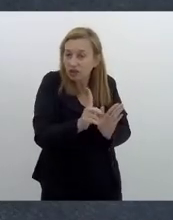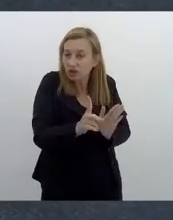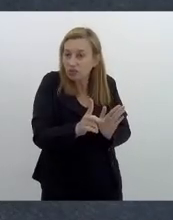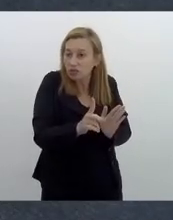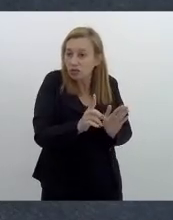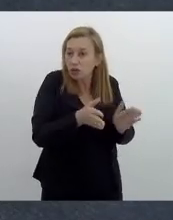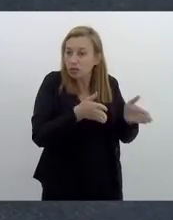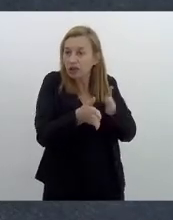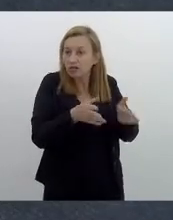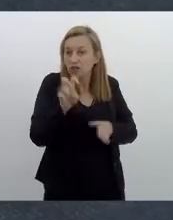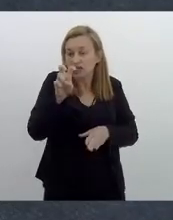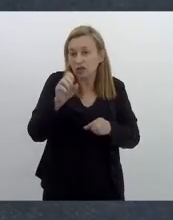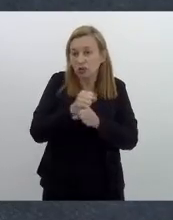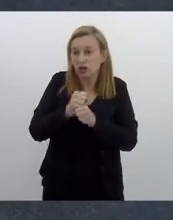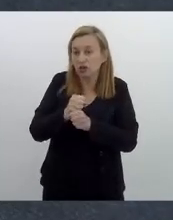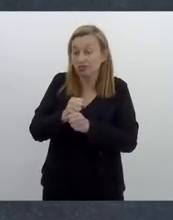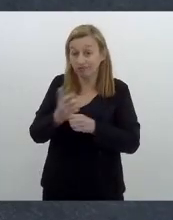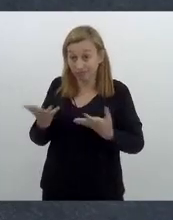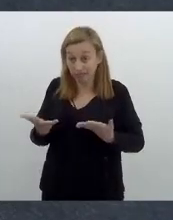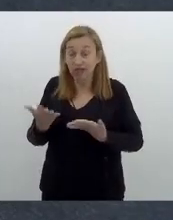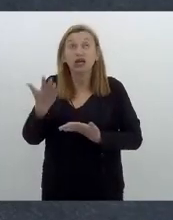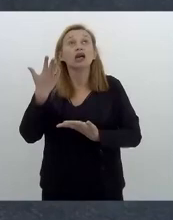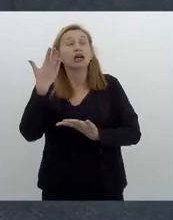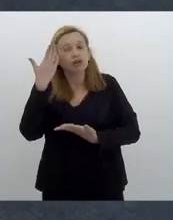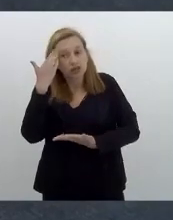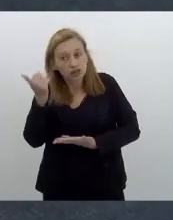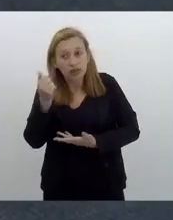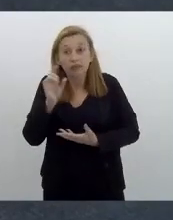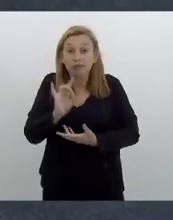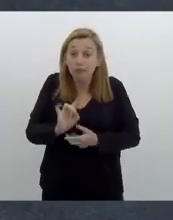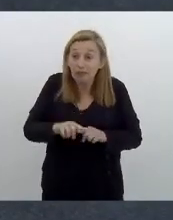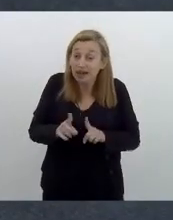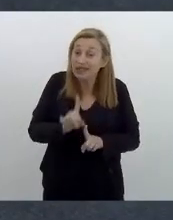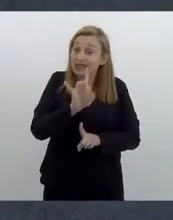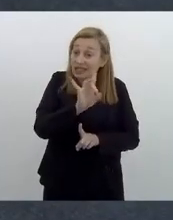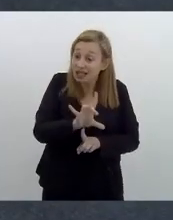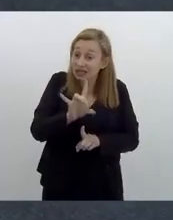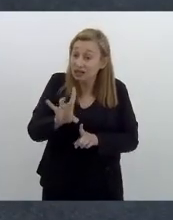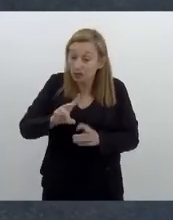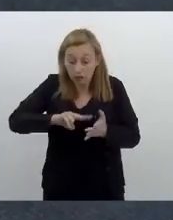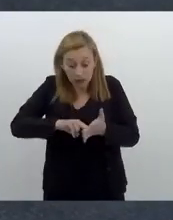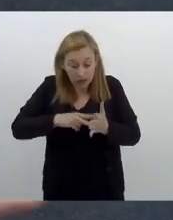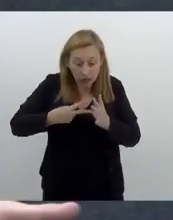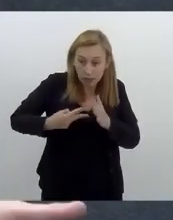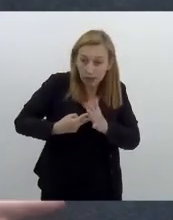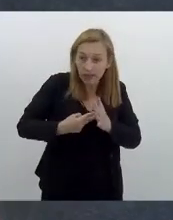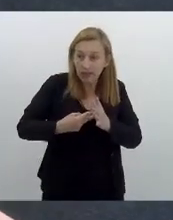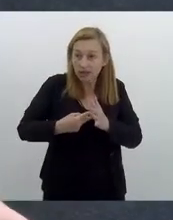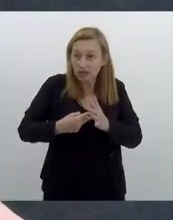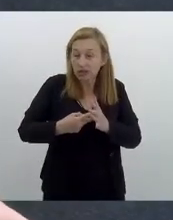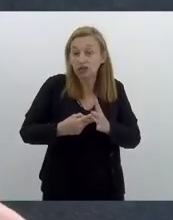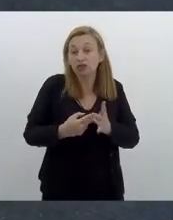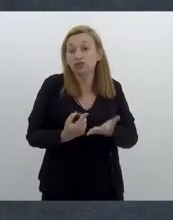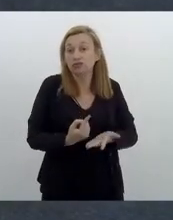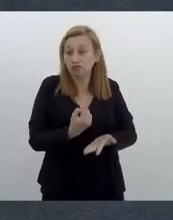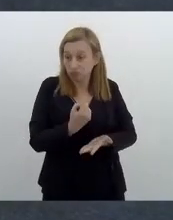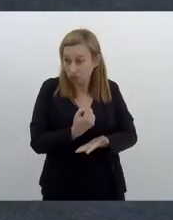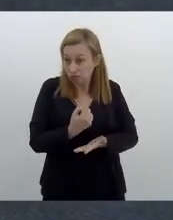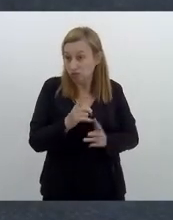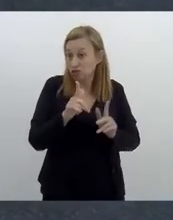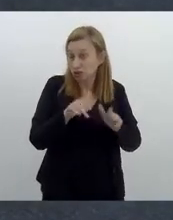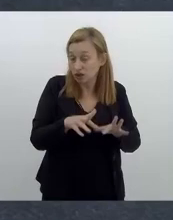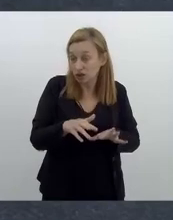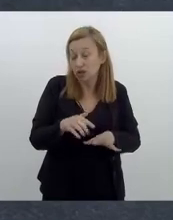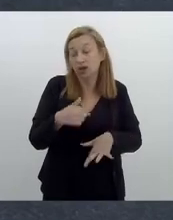anos Mas aí não sou eu Que dou Não sim Cada um interpreta De uma forma distinta Eu